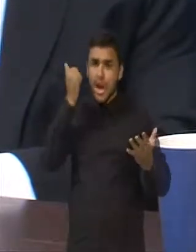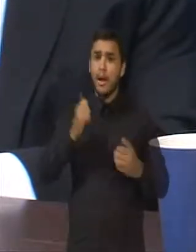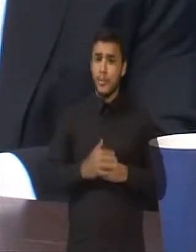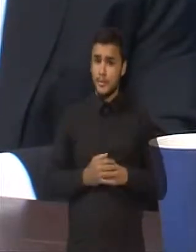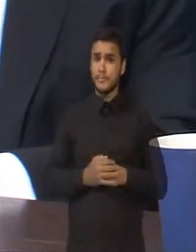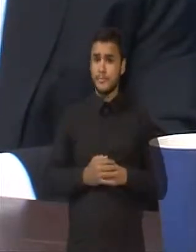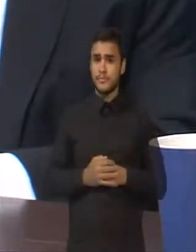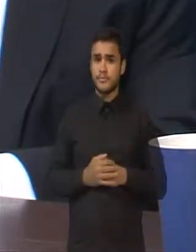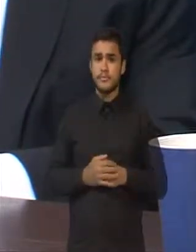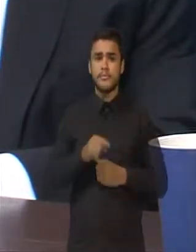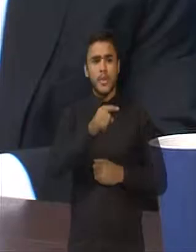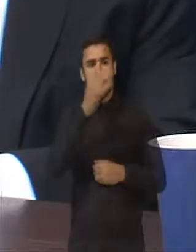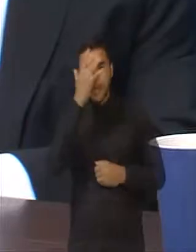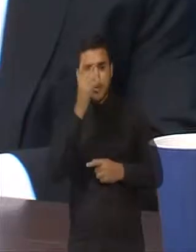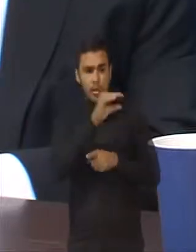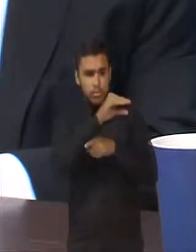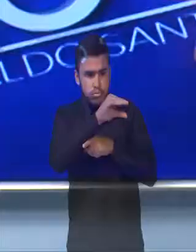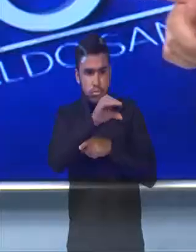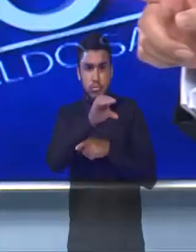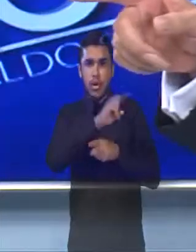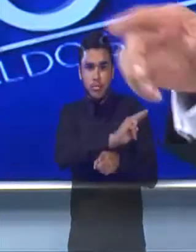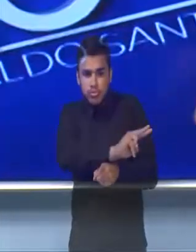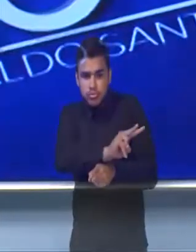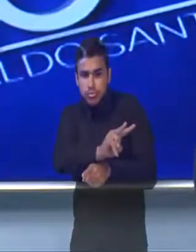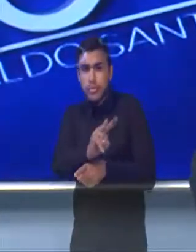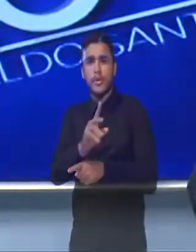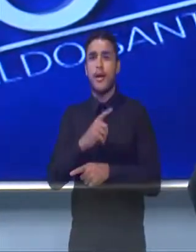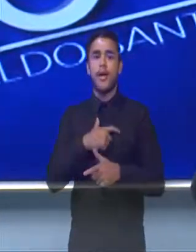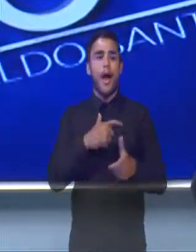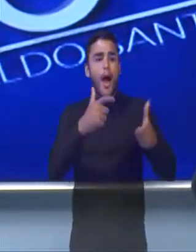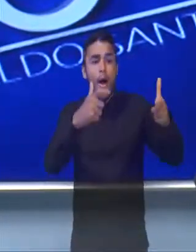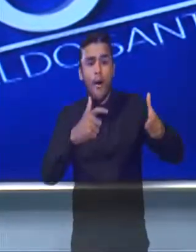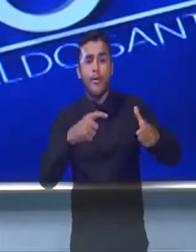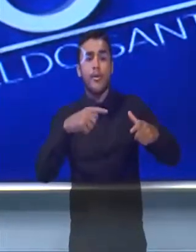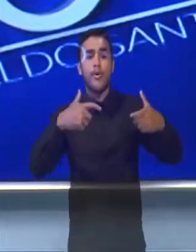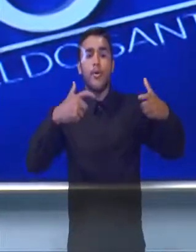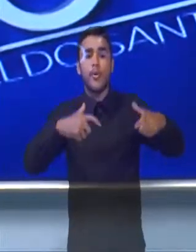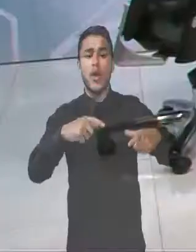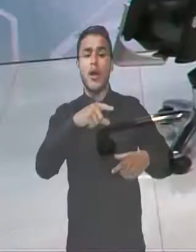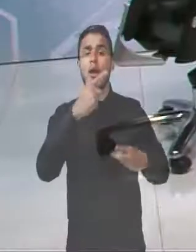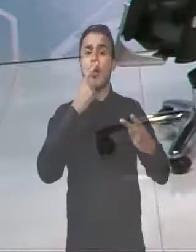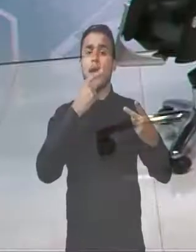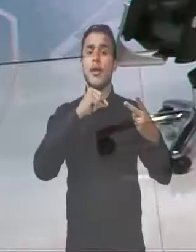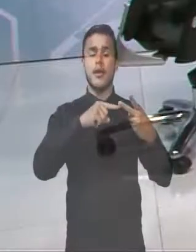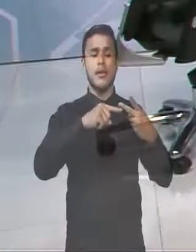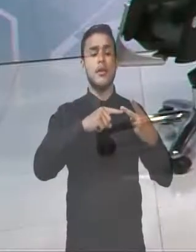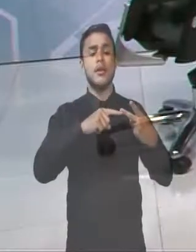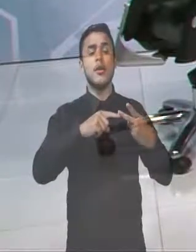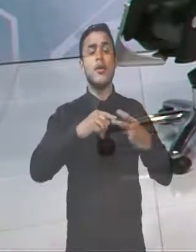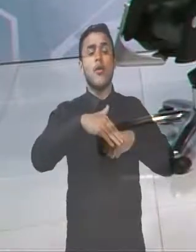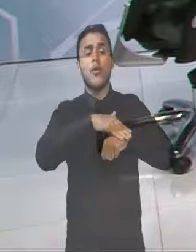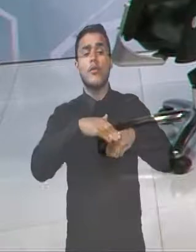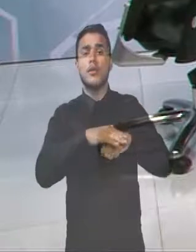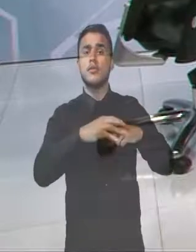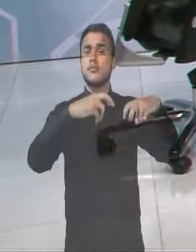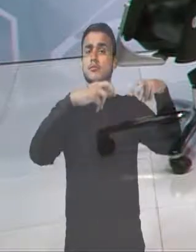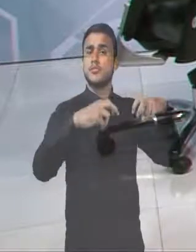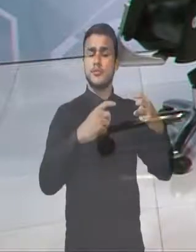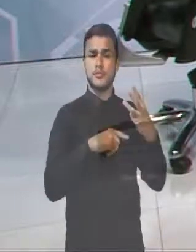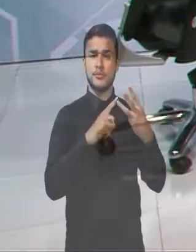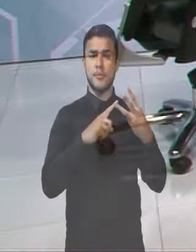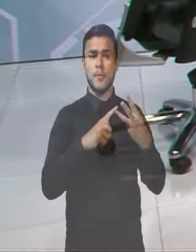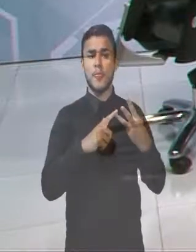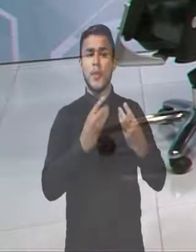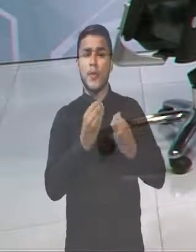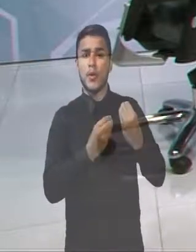se encontrou, e isso certamente é uma até o que ameaça conversou. concreta, né? E os registros eletrônicos dos bancos, uma possibilidade